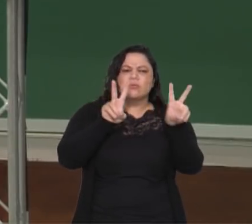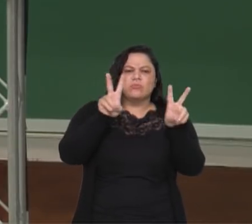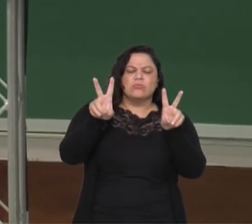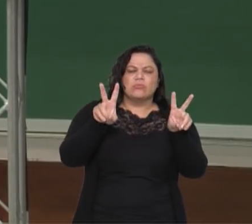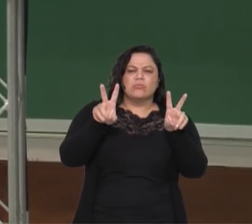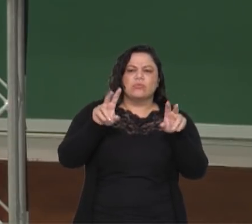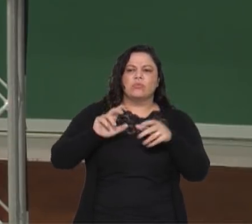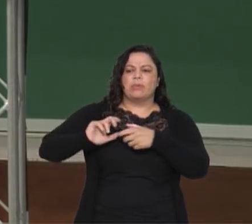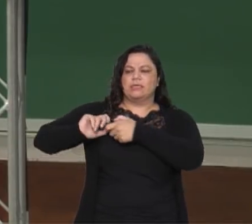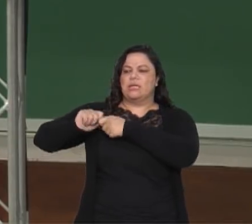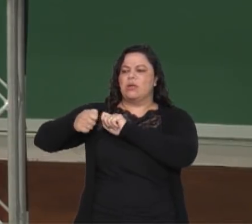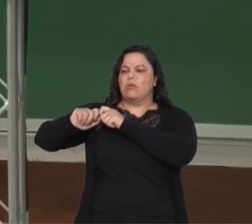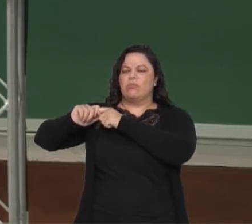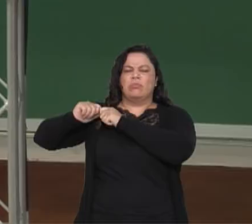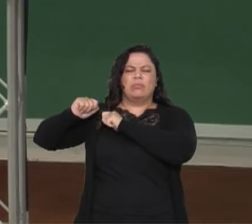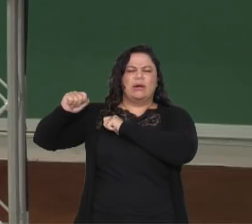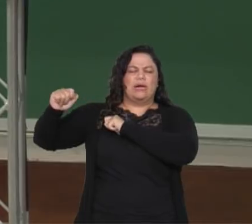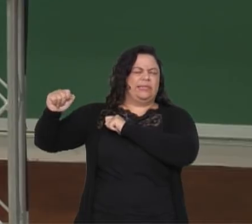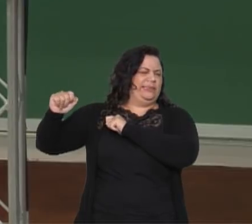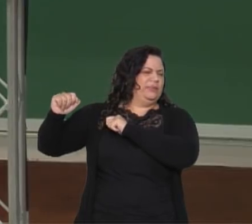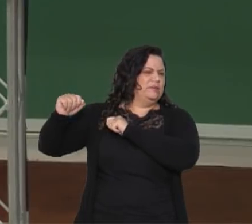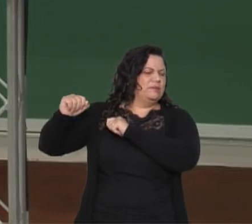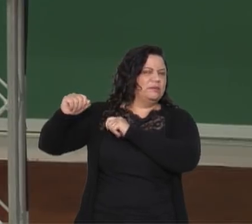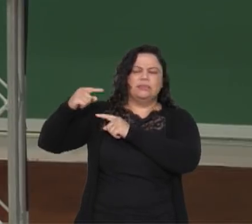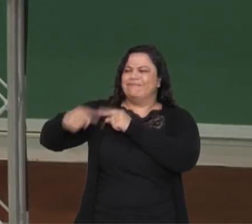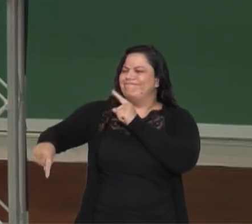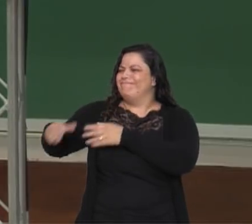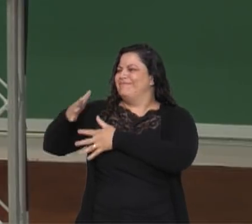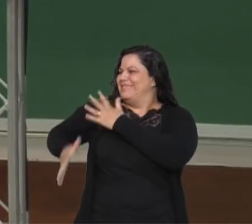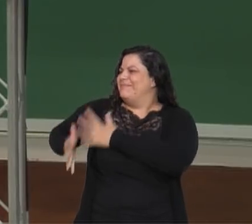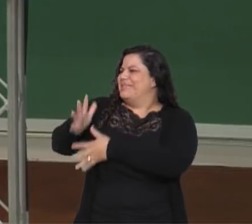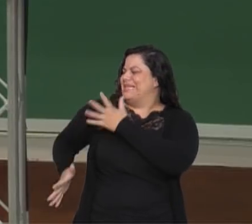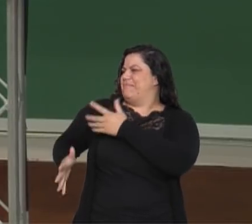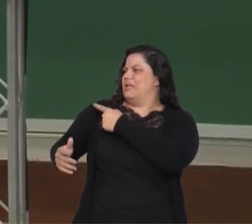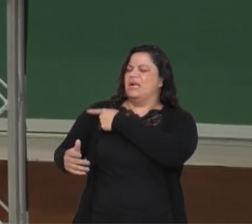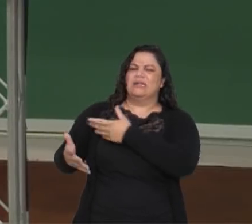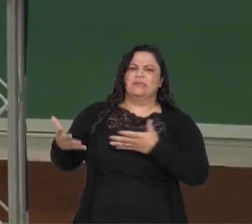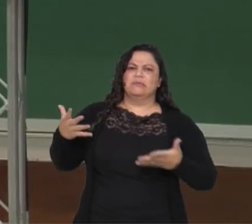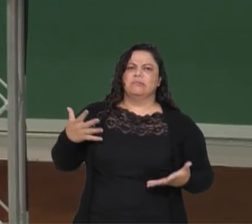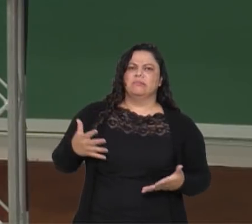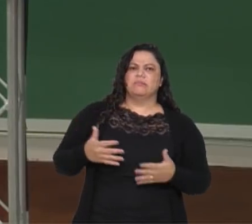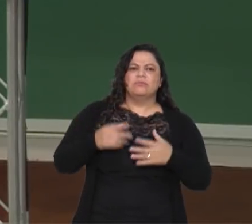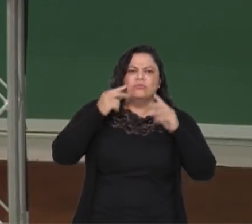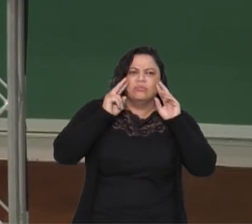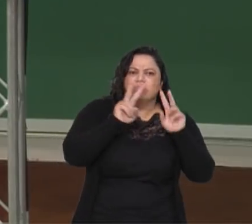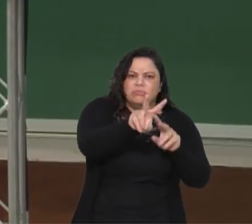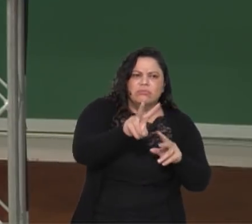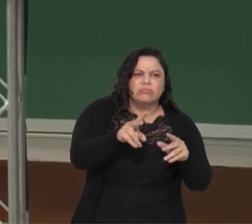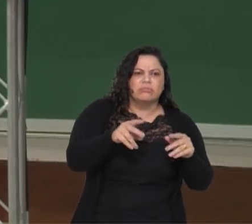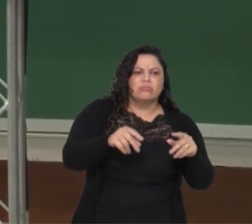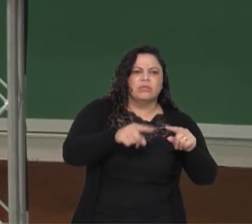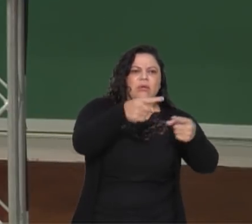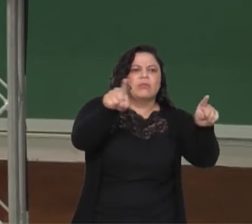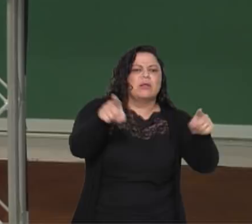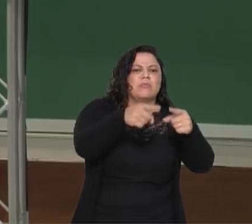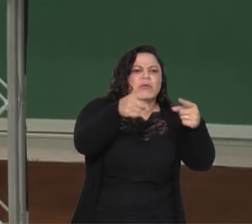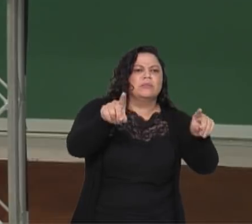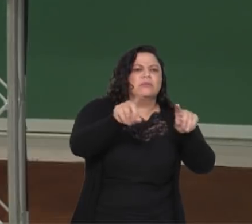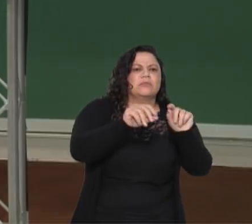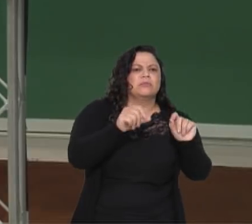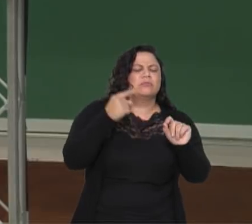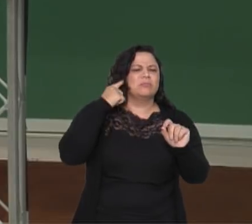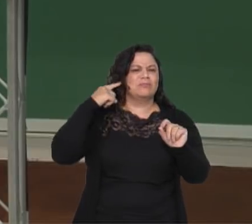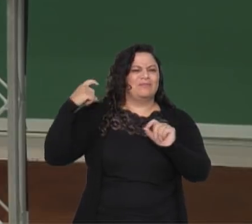um bombom, digamos, do lado e ela escuta aquela interferência, aquele barulho daquele papel se abrindo, aquilo já é um ruído para